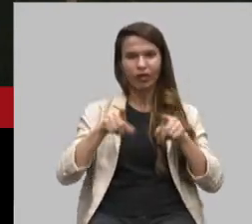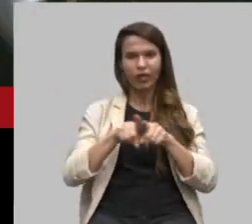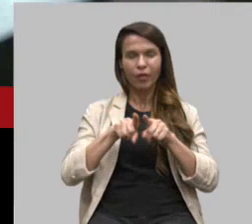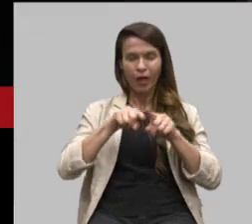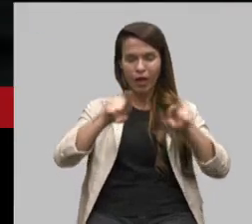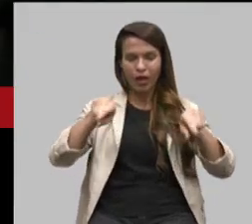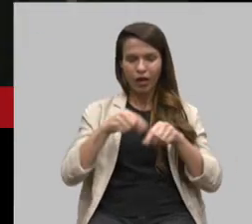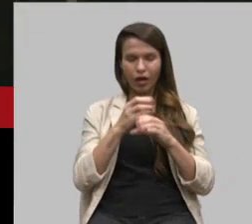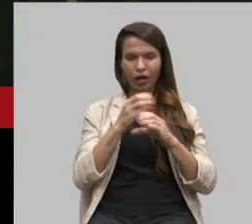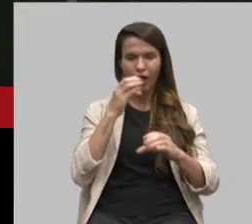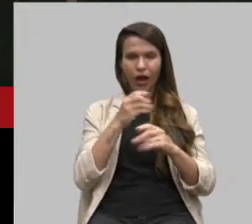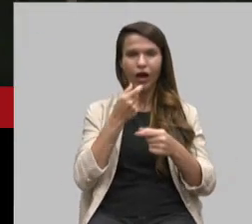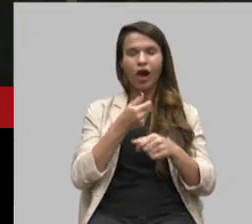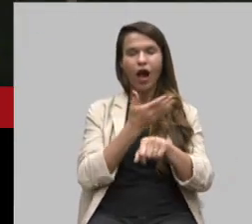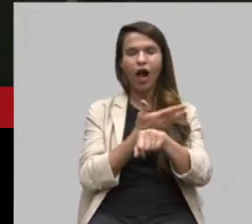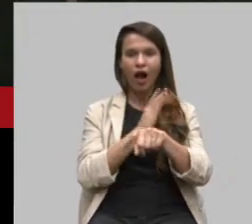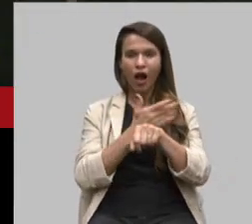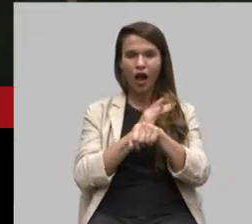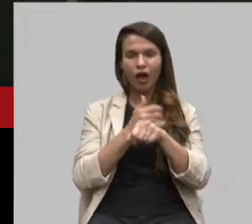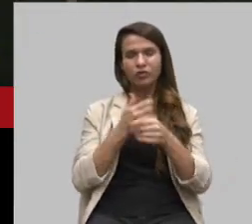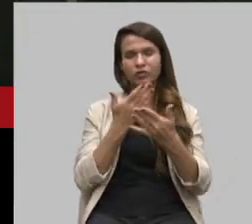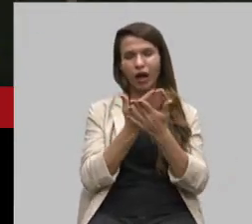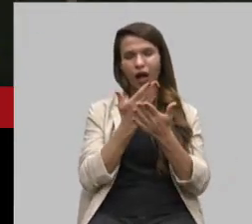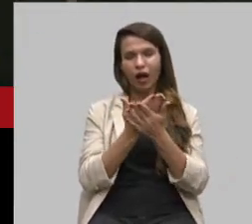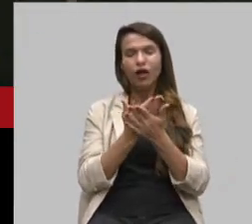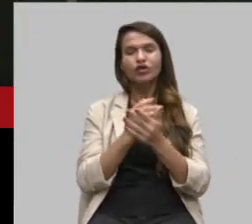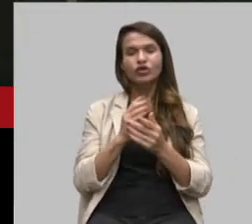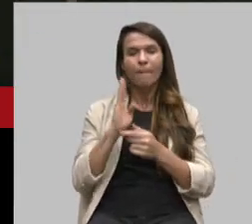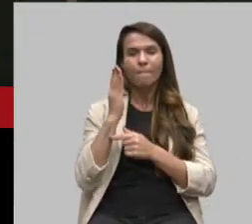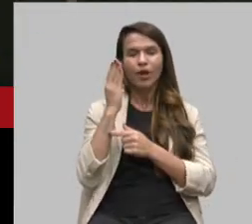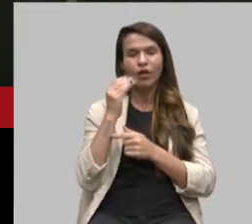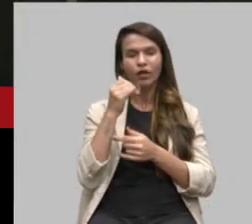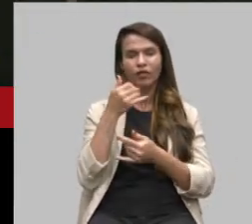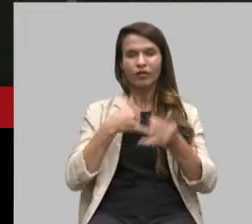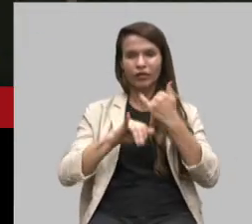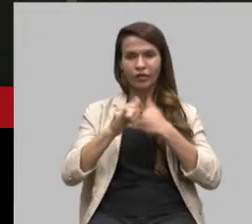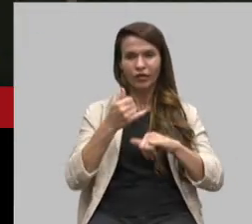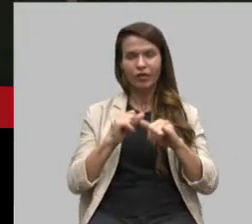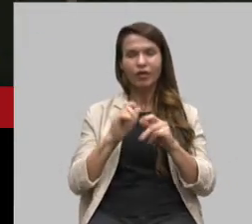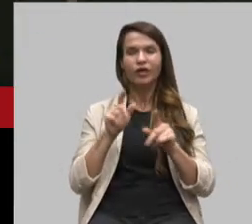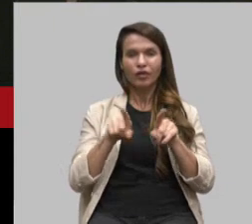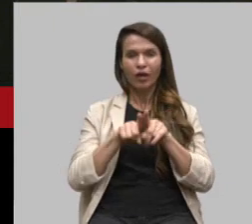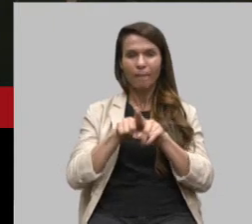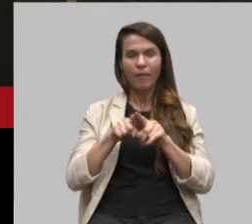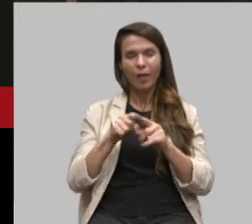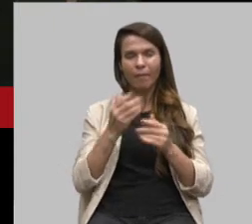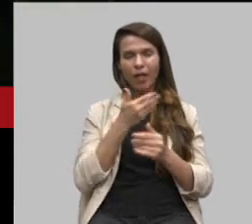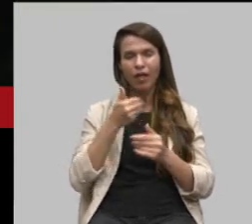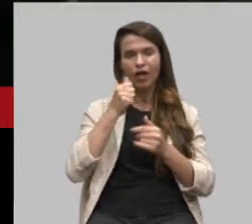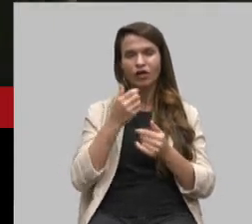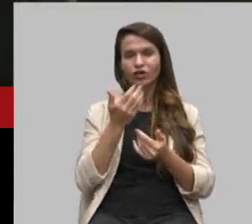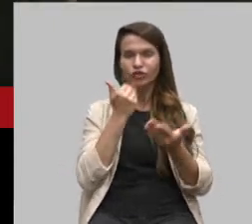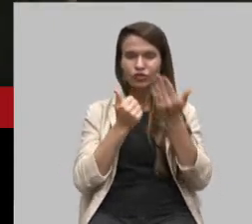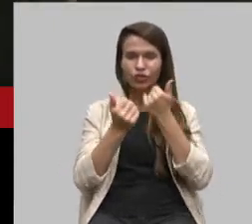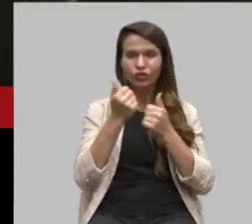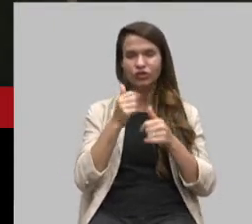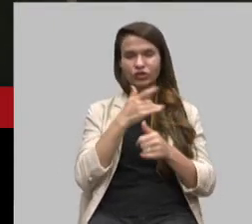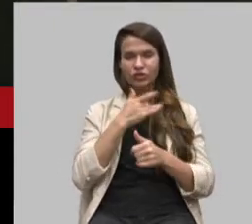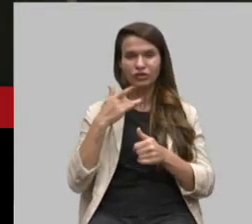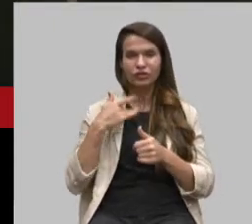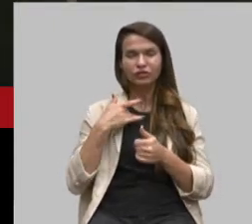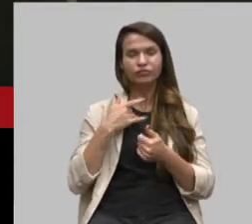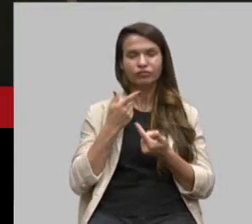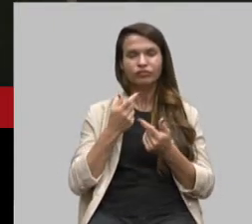aulas práticas de química física e biologia e melhorando a infraestrutura escolar como alimentação acesso a recursos básicos de saúde e higiene e